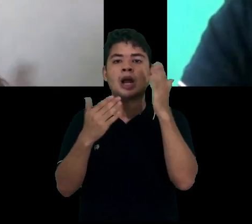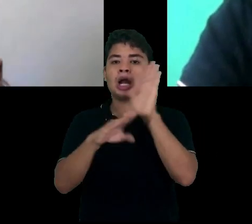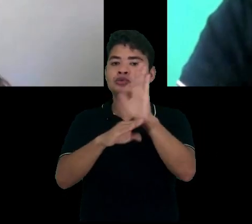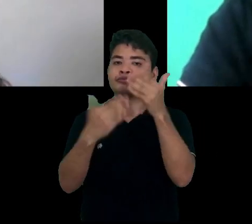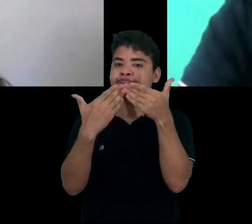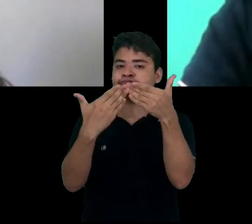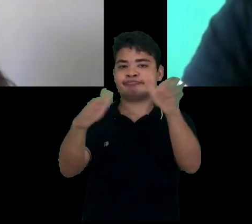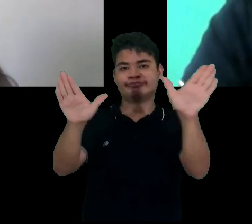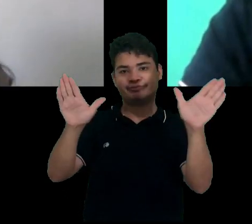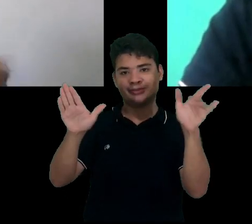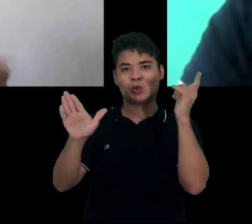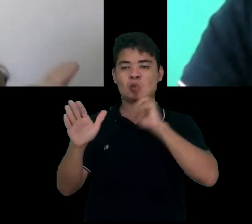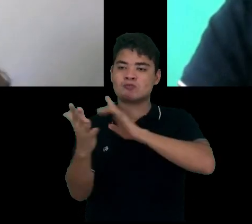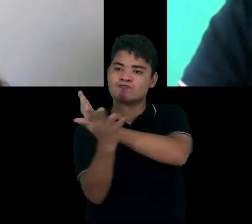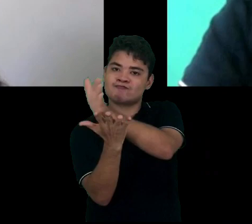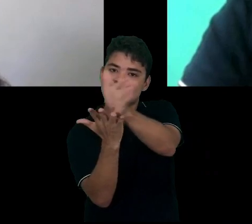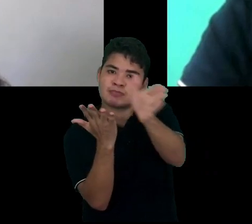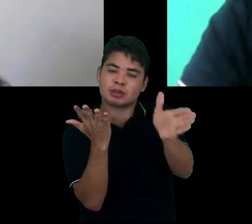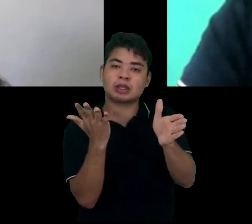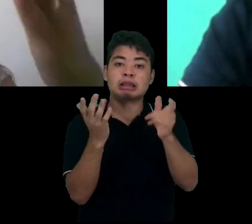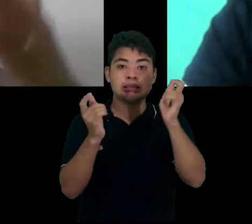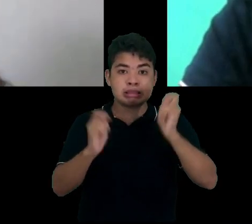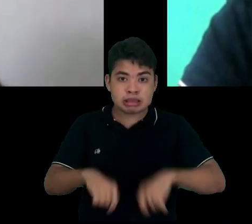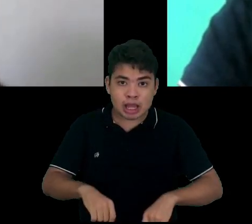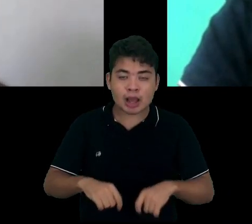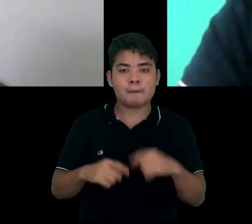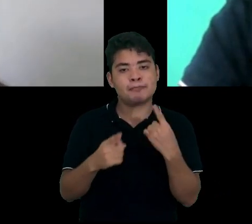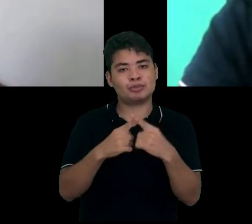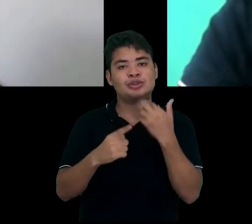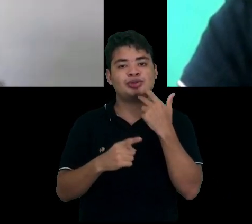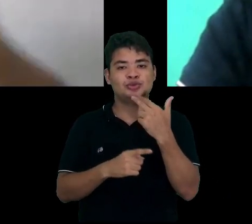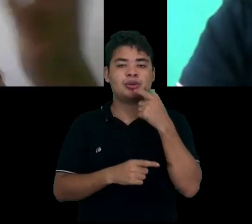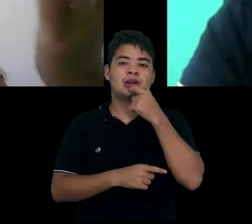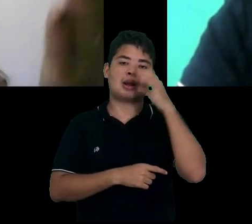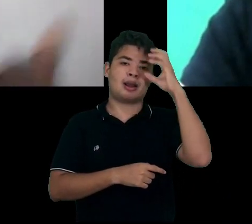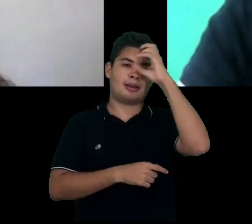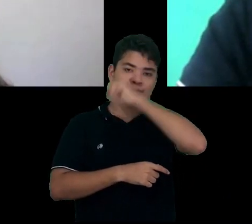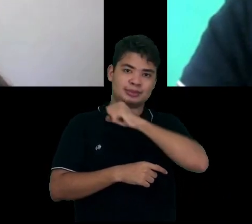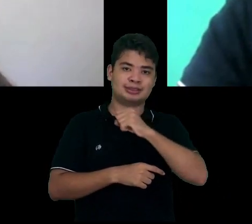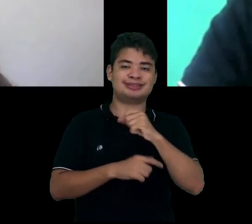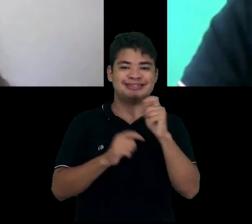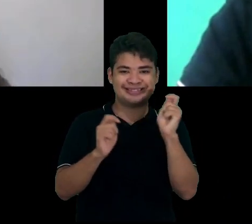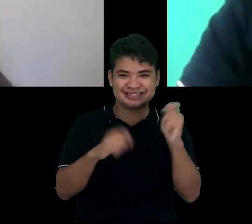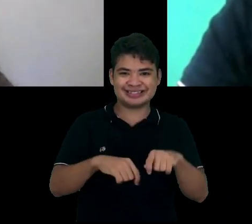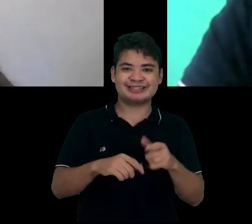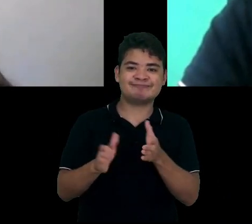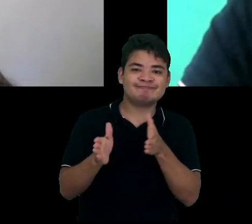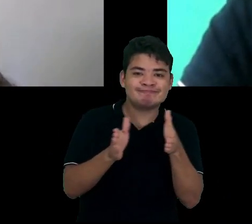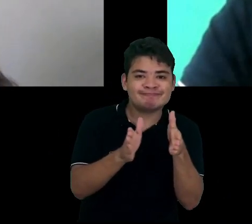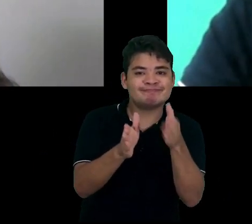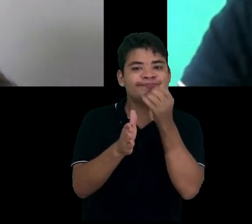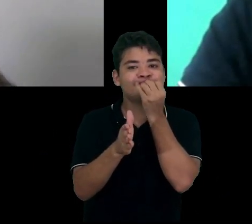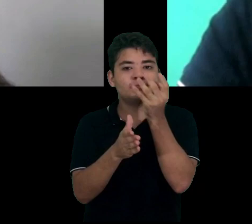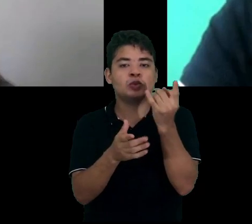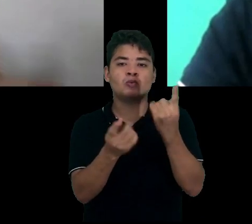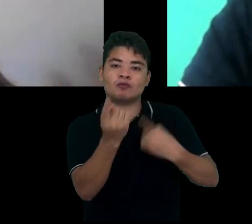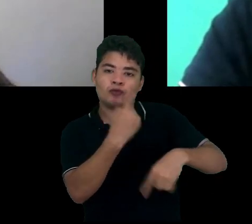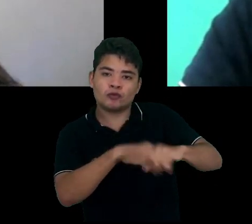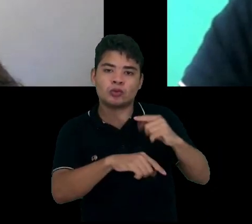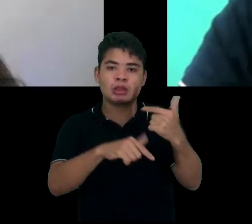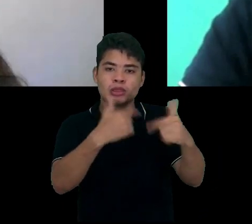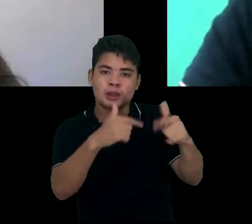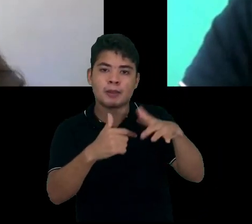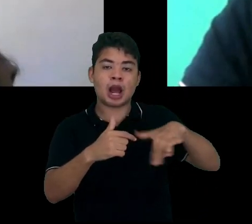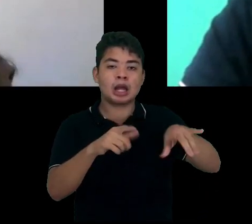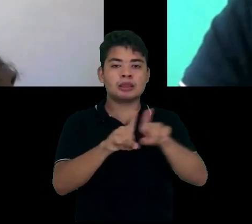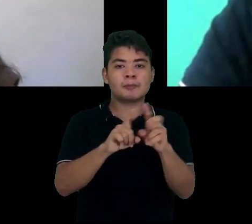outra forma, a não ser que fosse por escalar, né? Esse caminho, né? De aprender um idioma, aprender uma nova